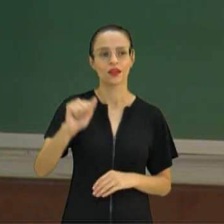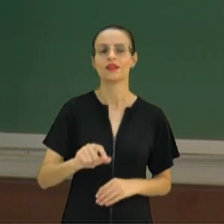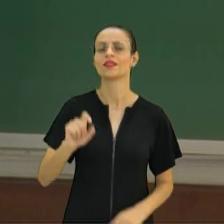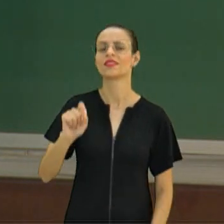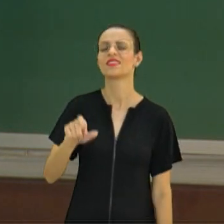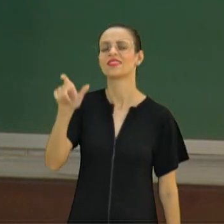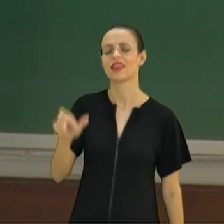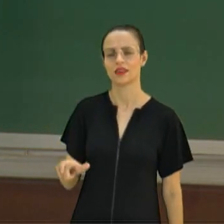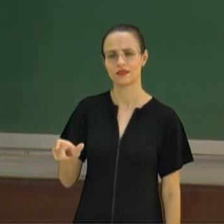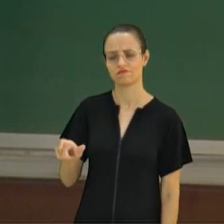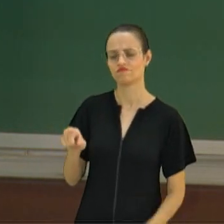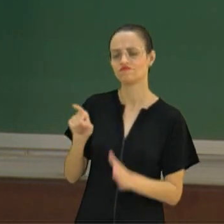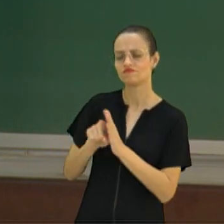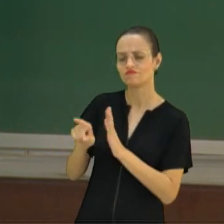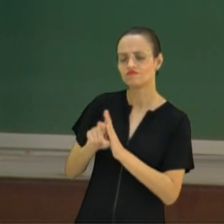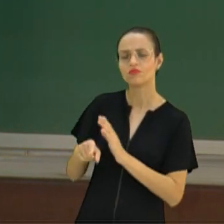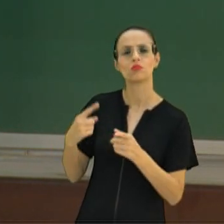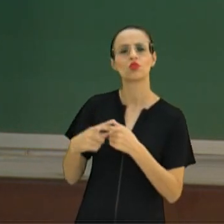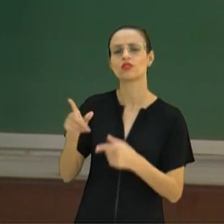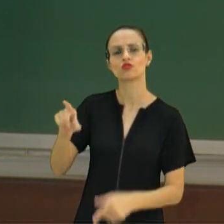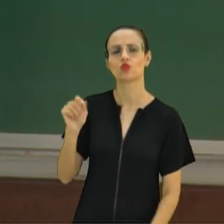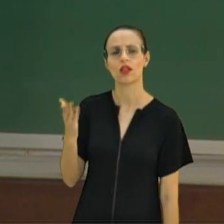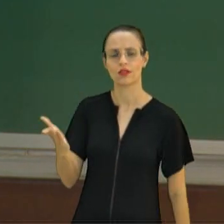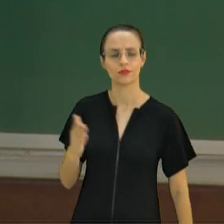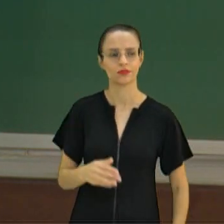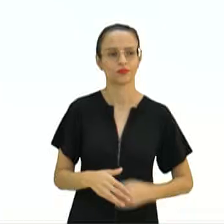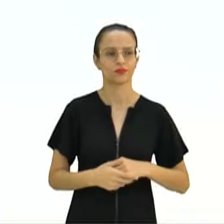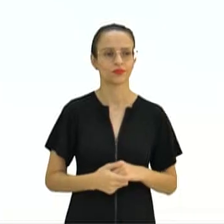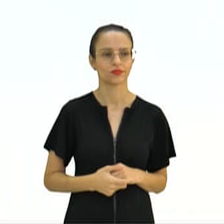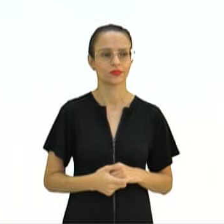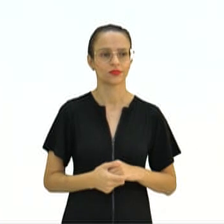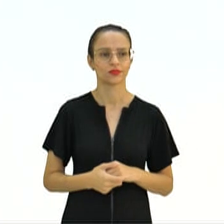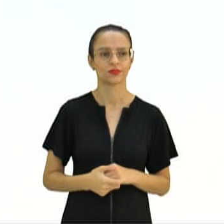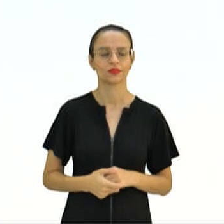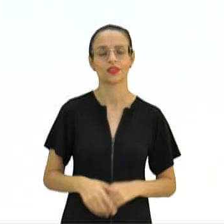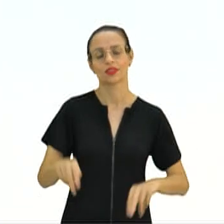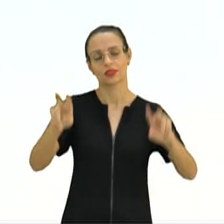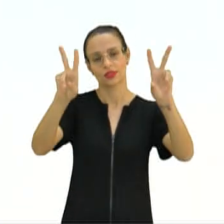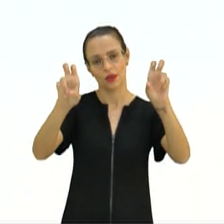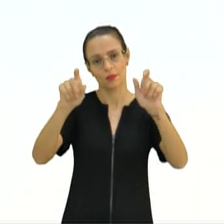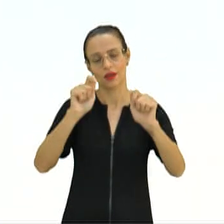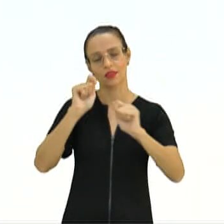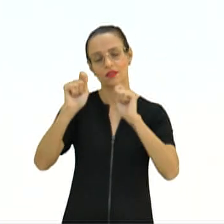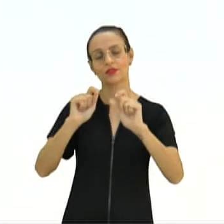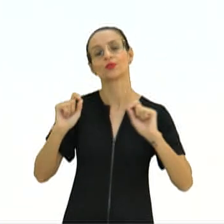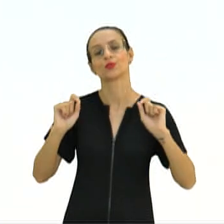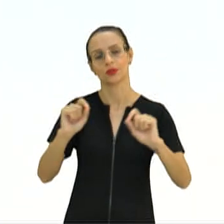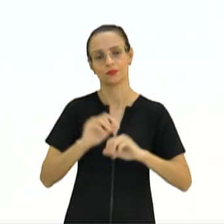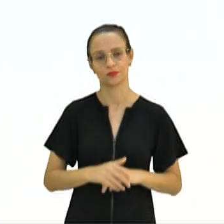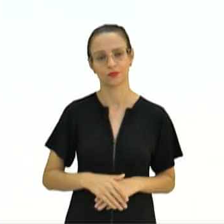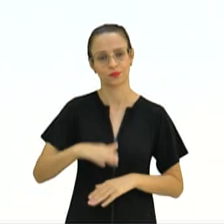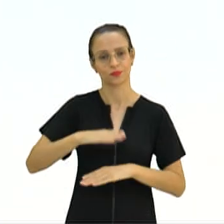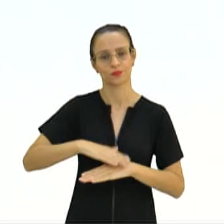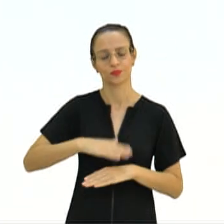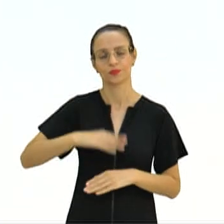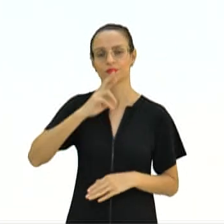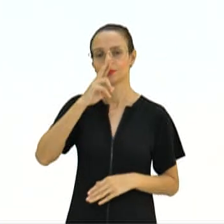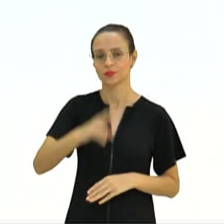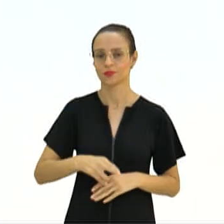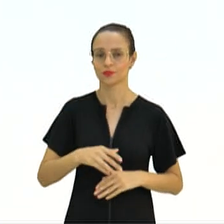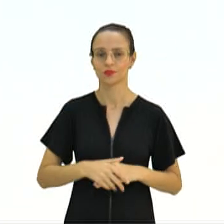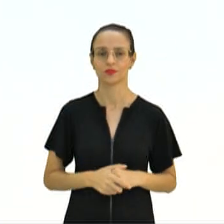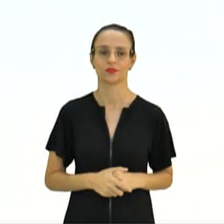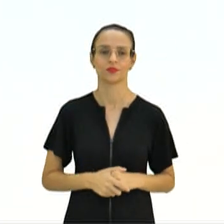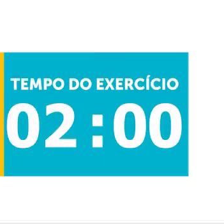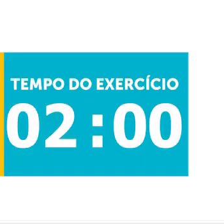é o entrevistado? Por que ele foi escolhido? B. Qual é o tema da entrevista? Responda.